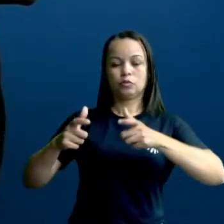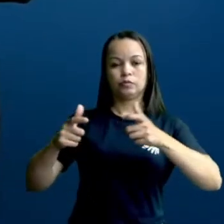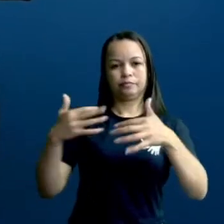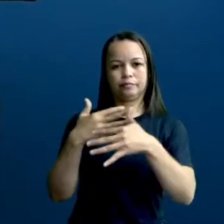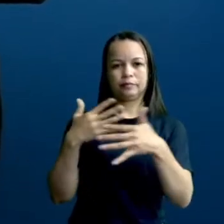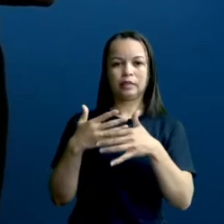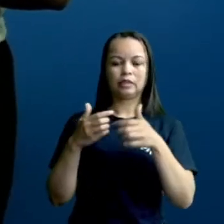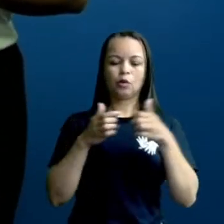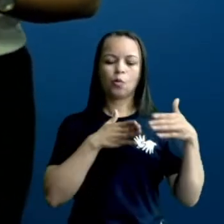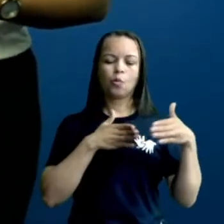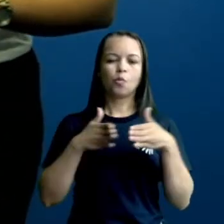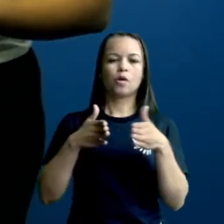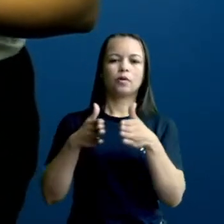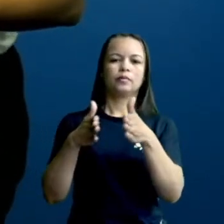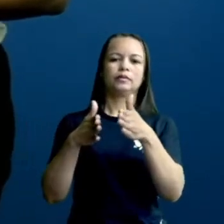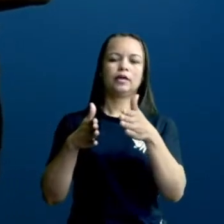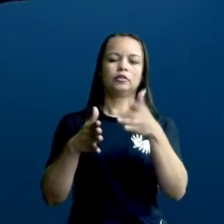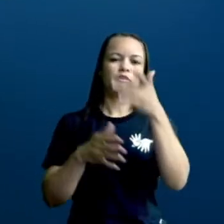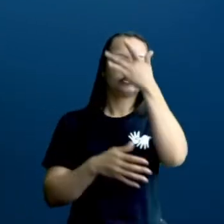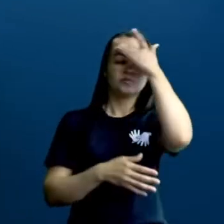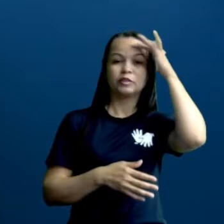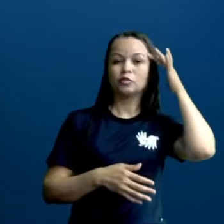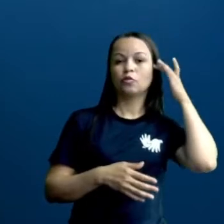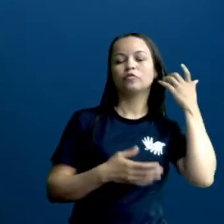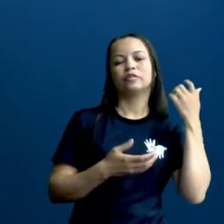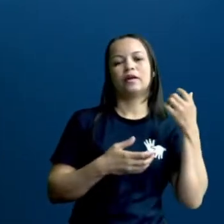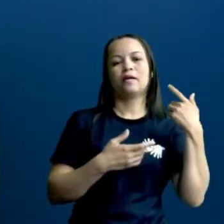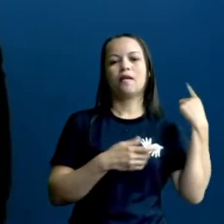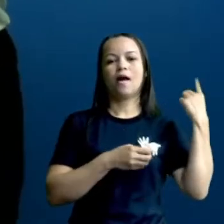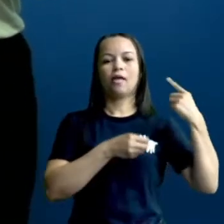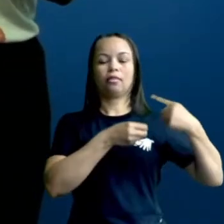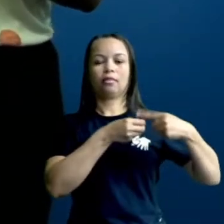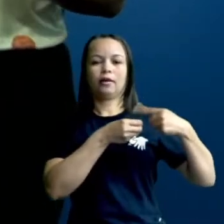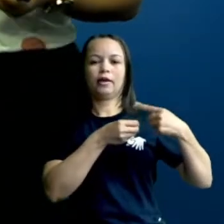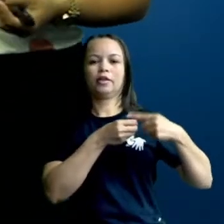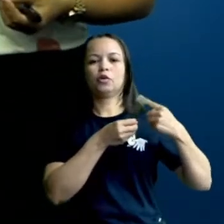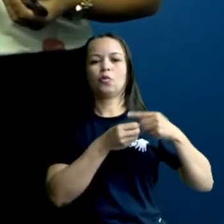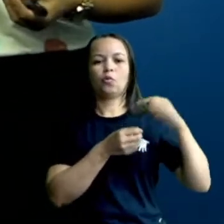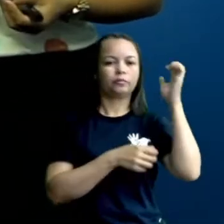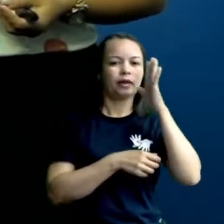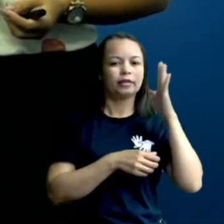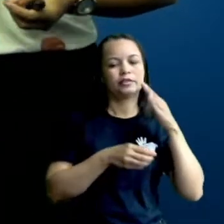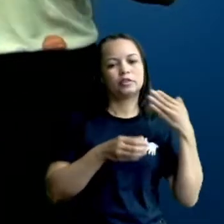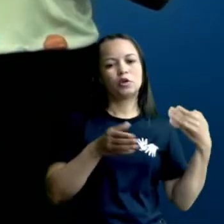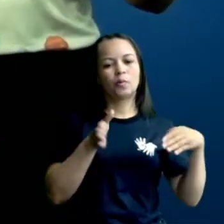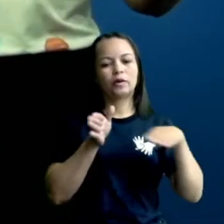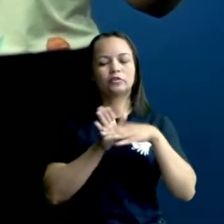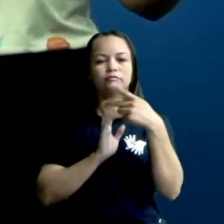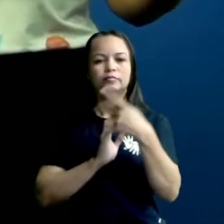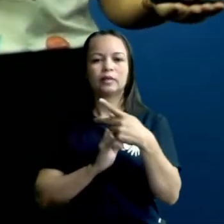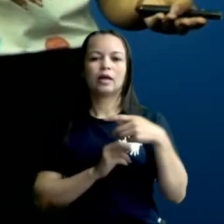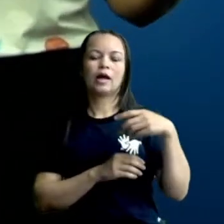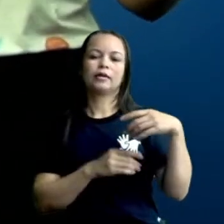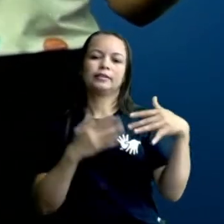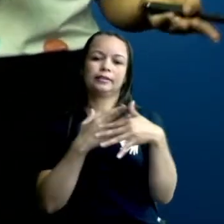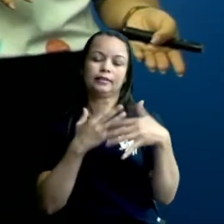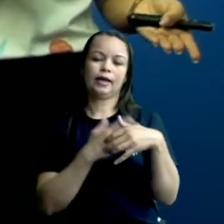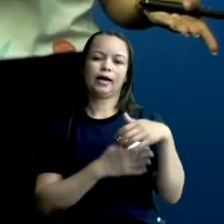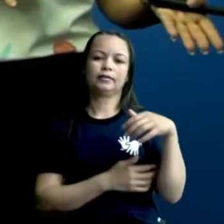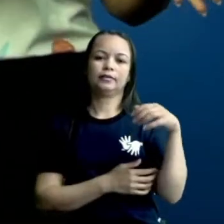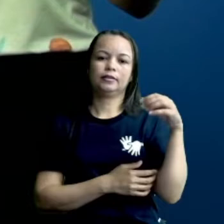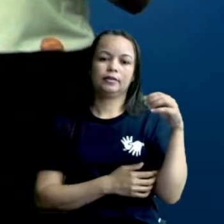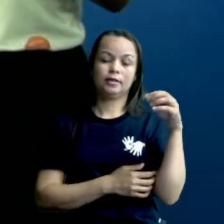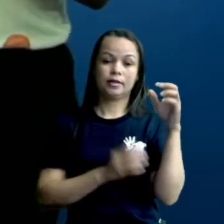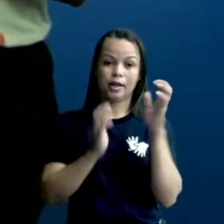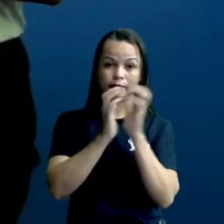num caminho de passagem, que as pessoas vinham lá do interior do Brasil para as cidades de Recife e Olinda. E também as cidades de Recife